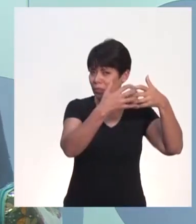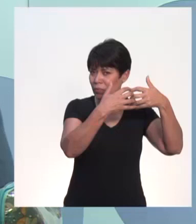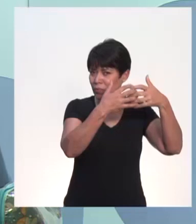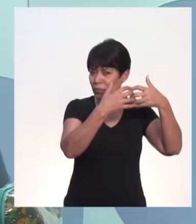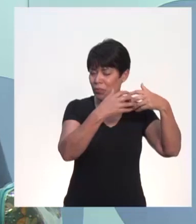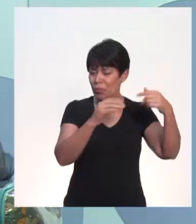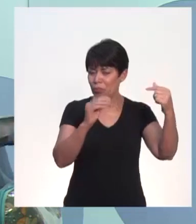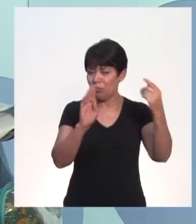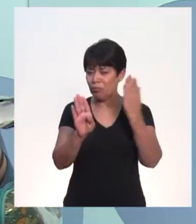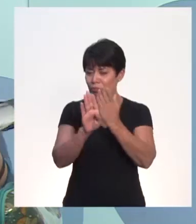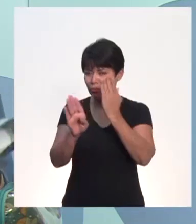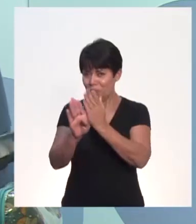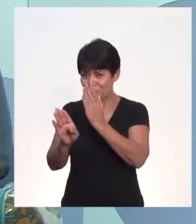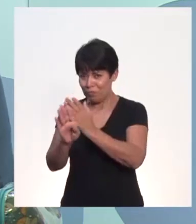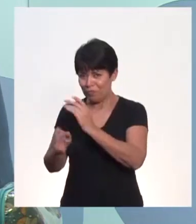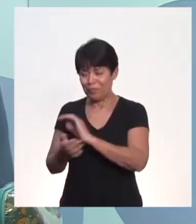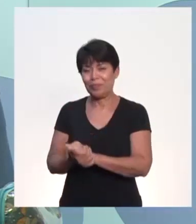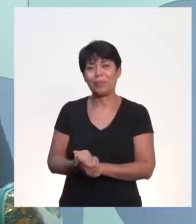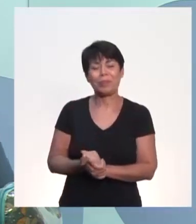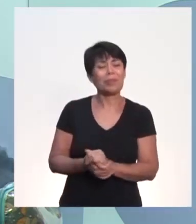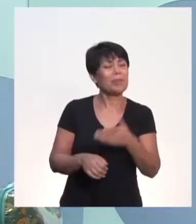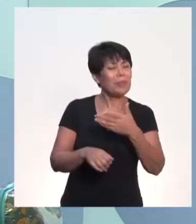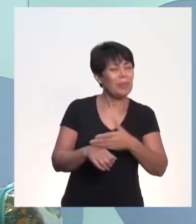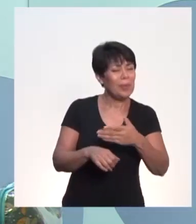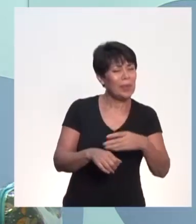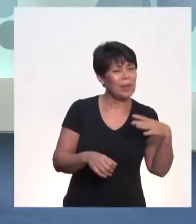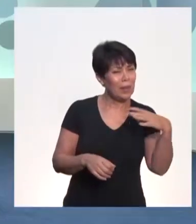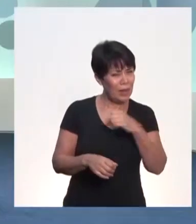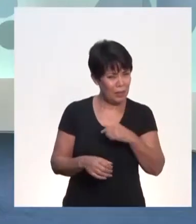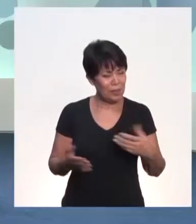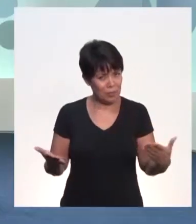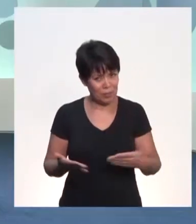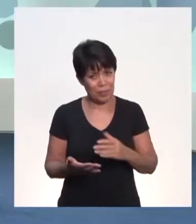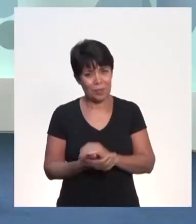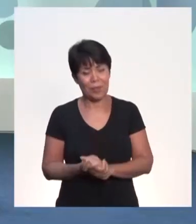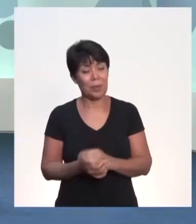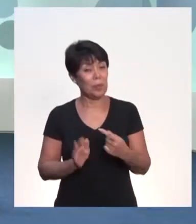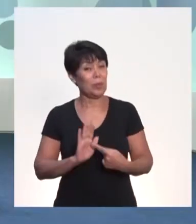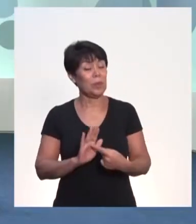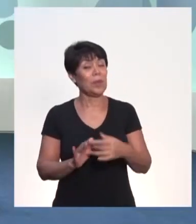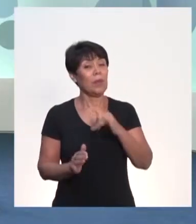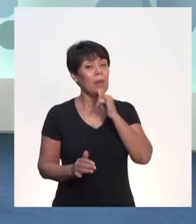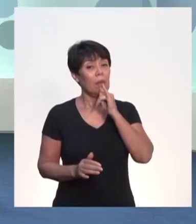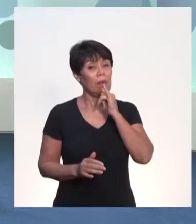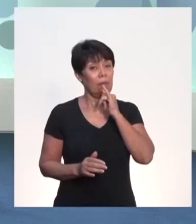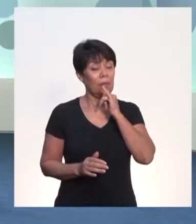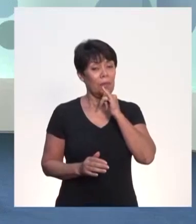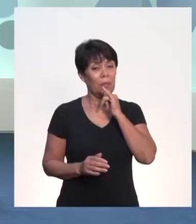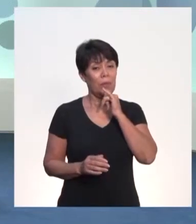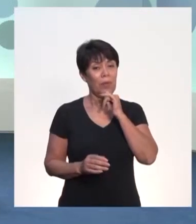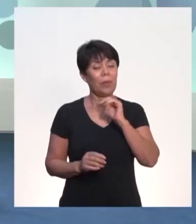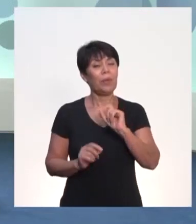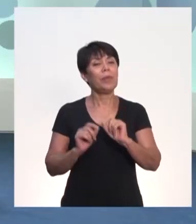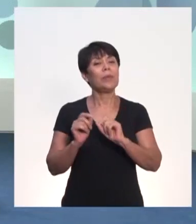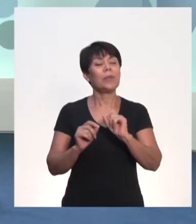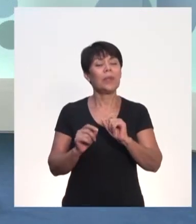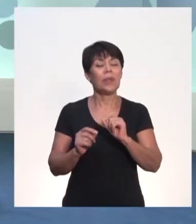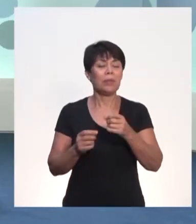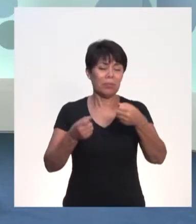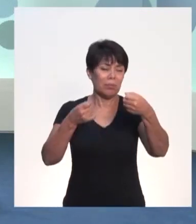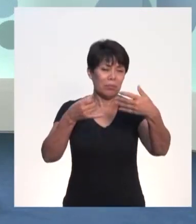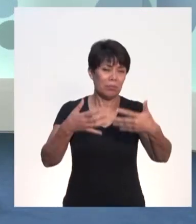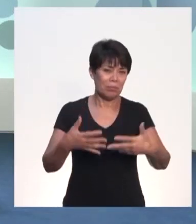relações. Vamos fazer um exercício rápido, exemplificando aqui um pouquinho do que a gente quer falar.